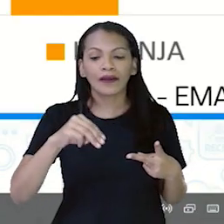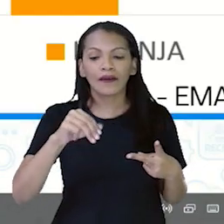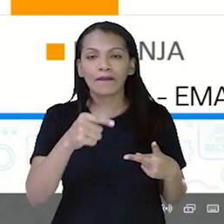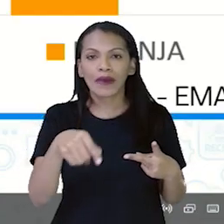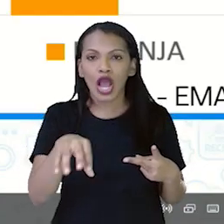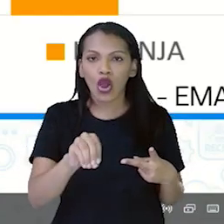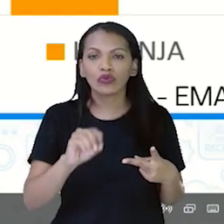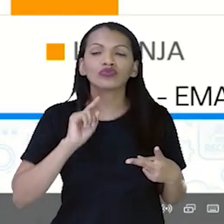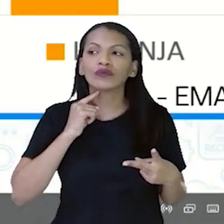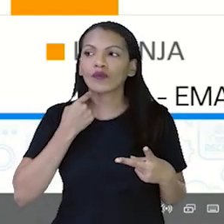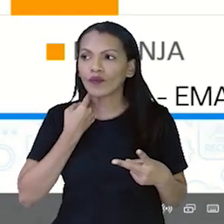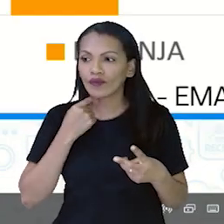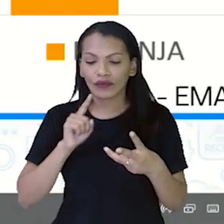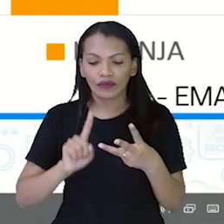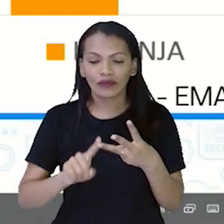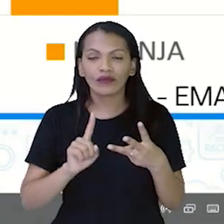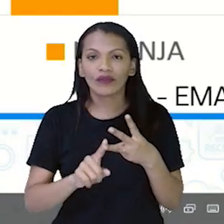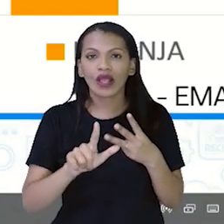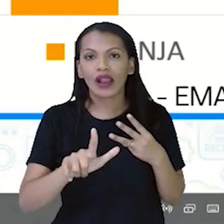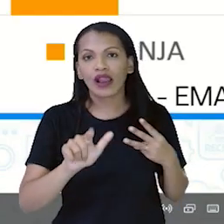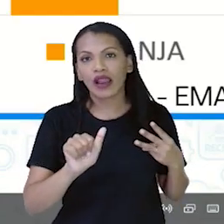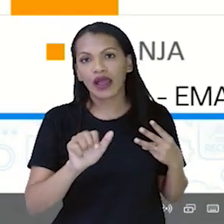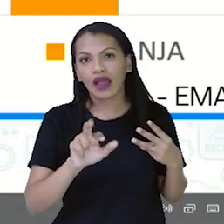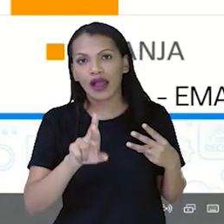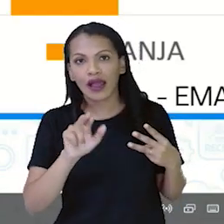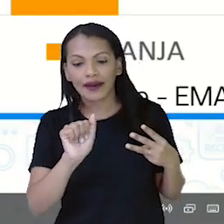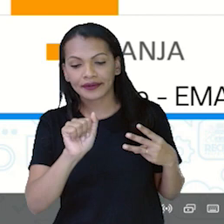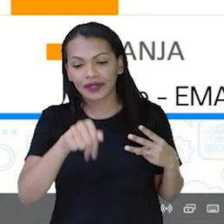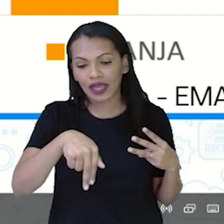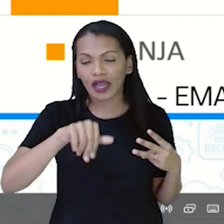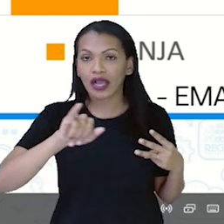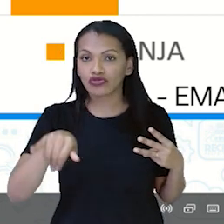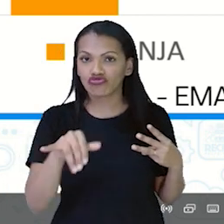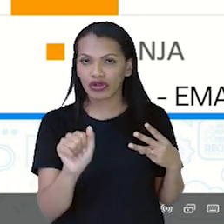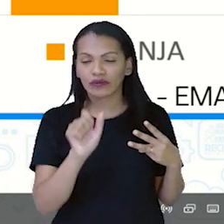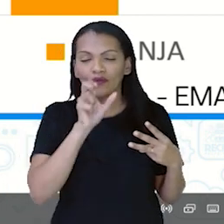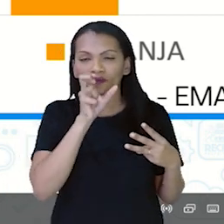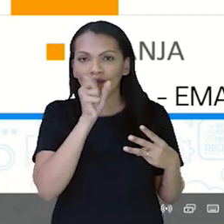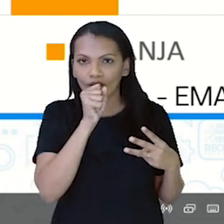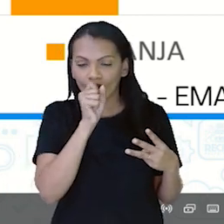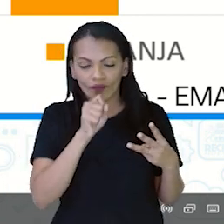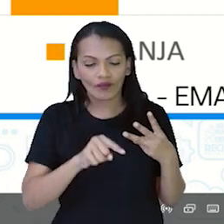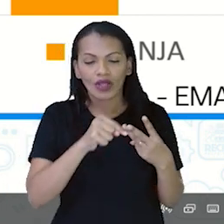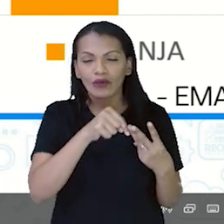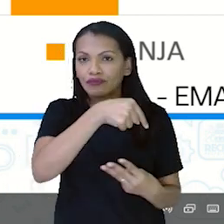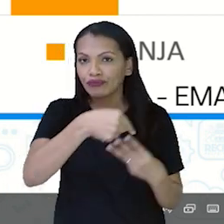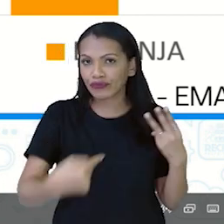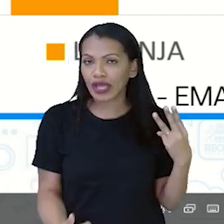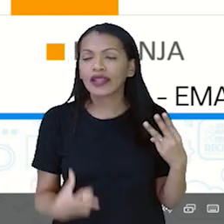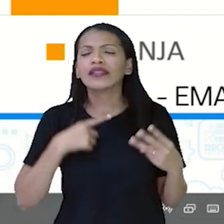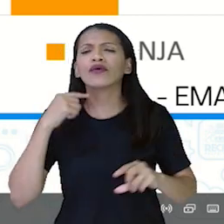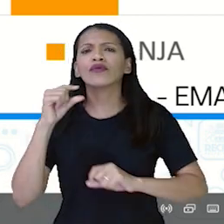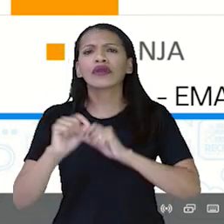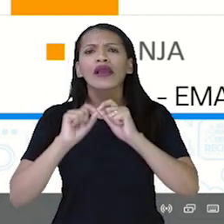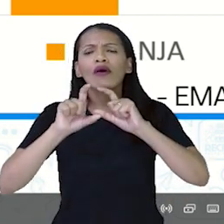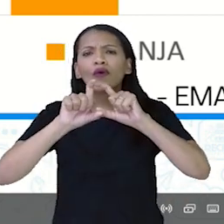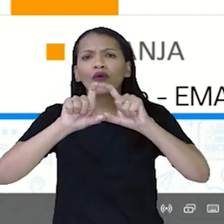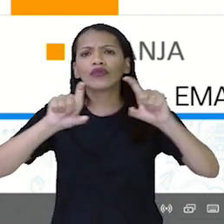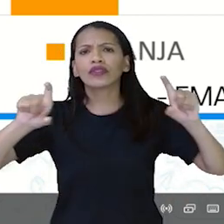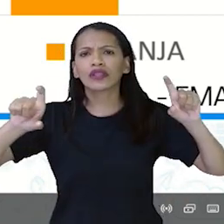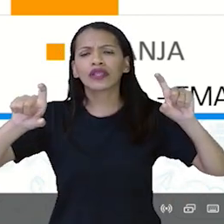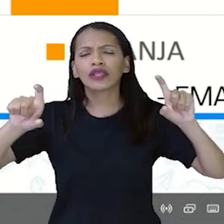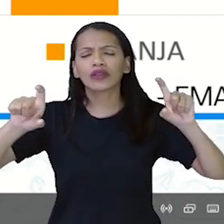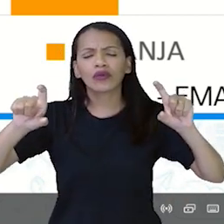aqui nesse gráfico, que eu caracterizo como um gráfico? Olha só, tem o título, tem a fonte,